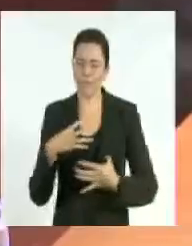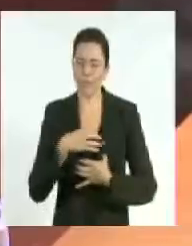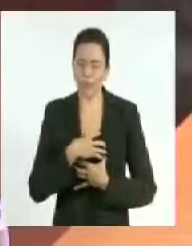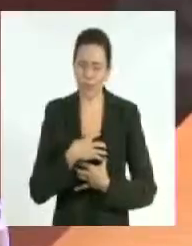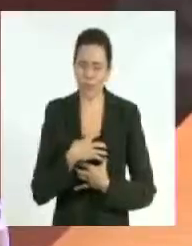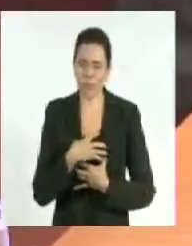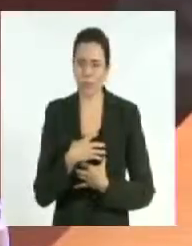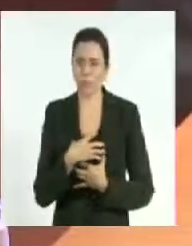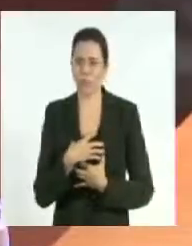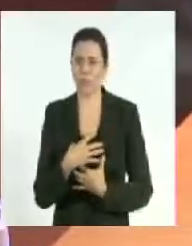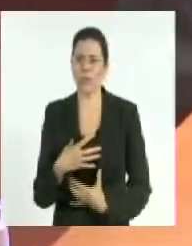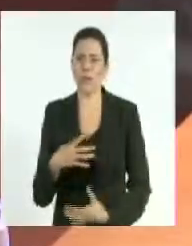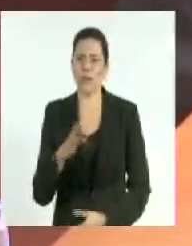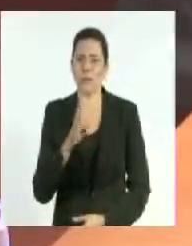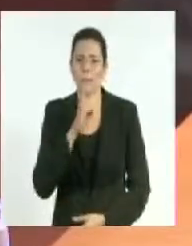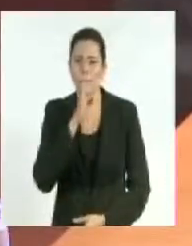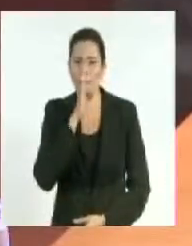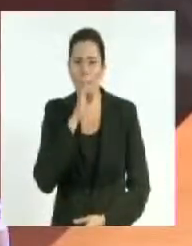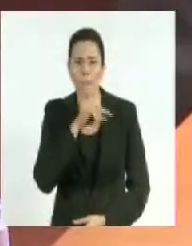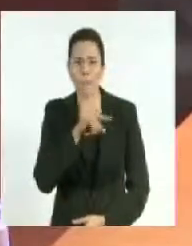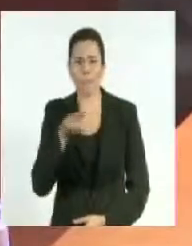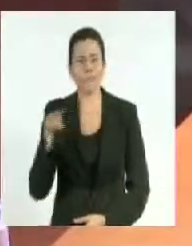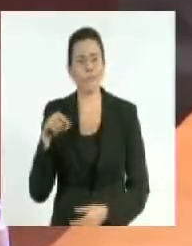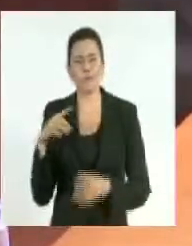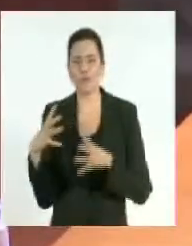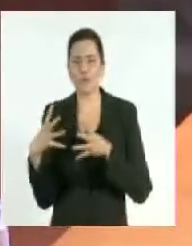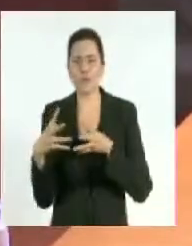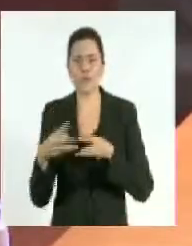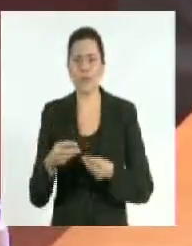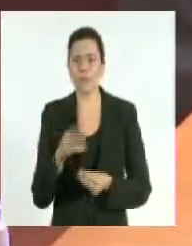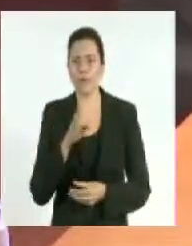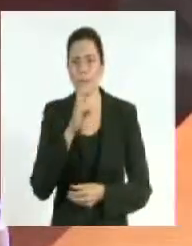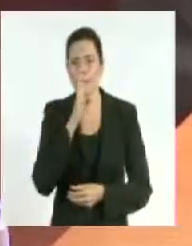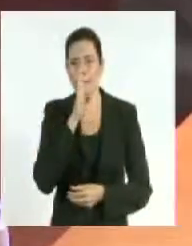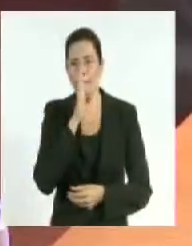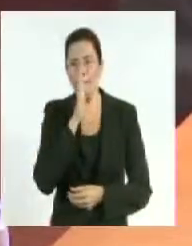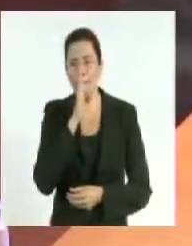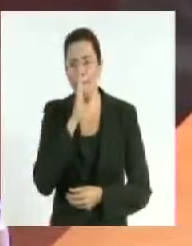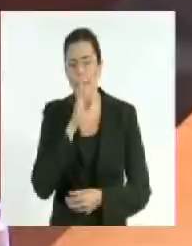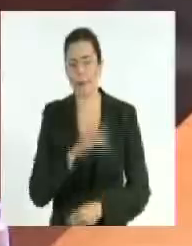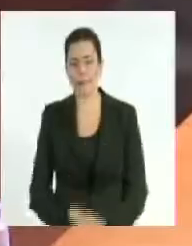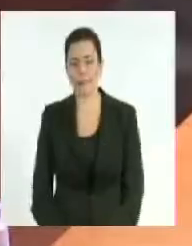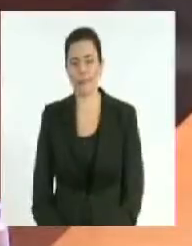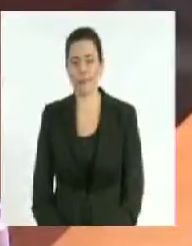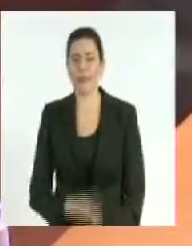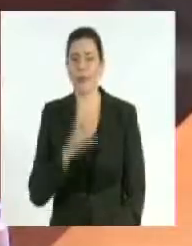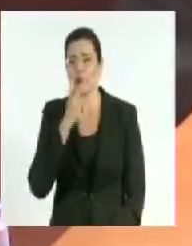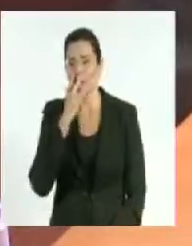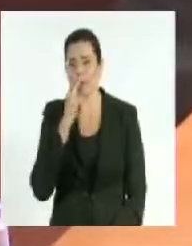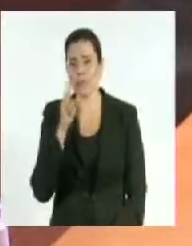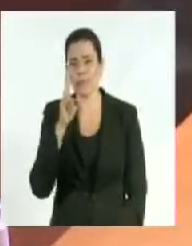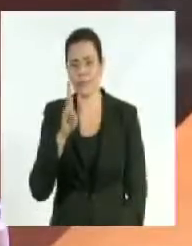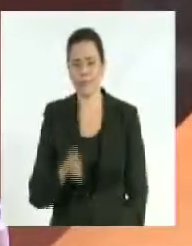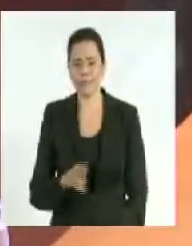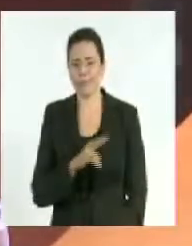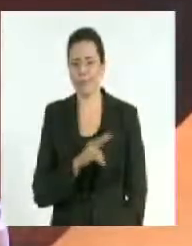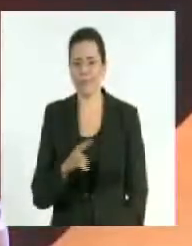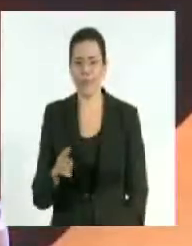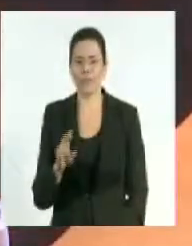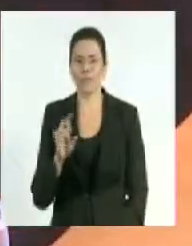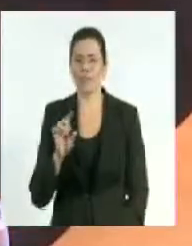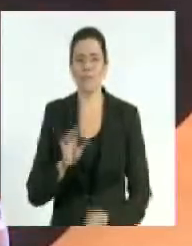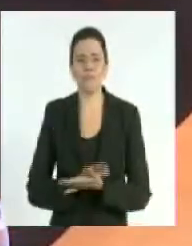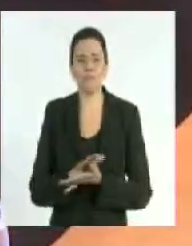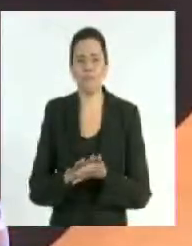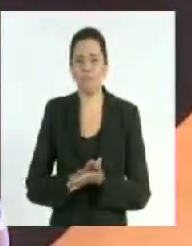silêncio crepuscal, um silêncio franciscano, dos monges franciscanos, nada, só orações em